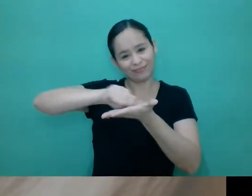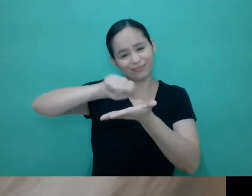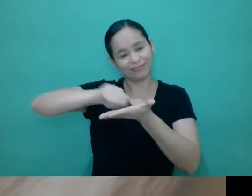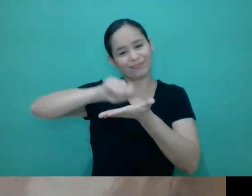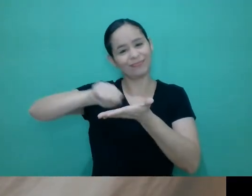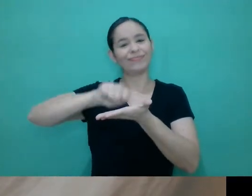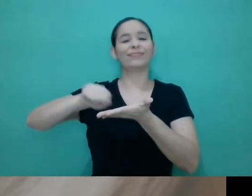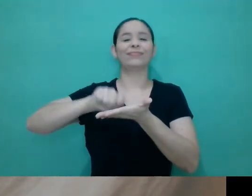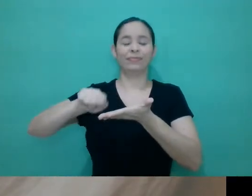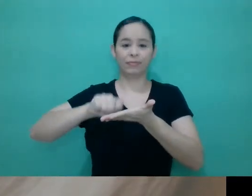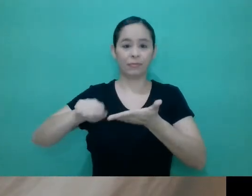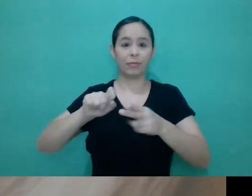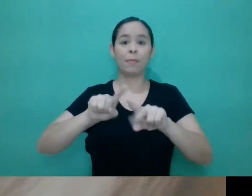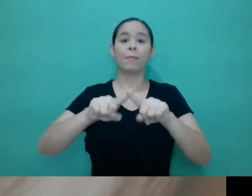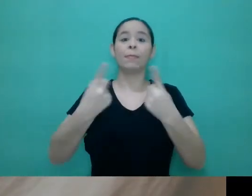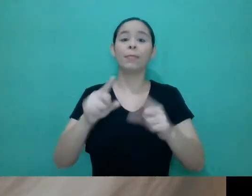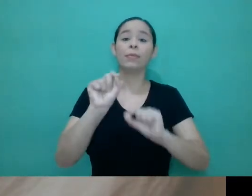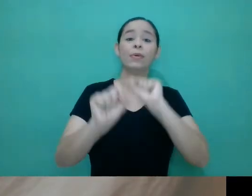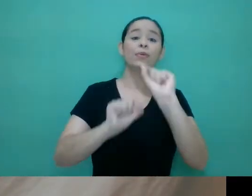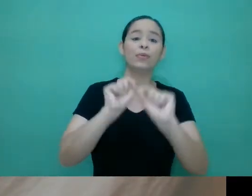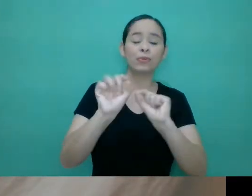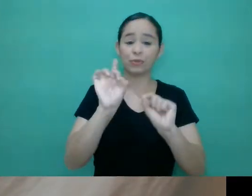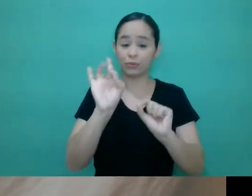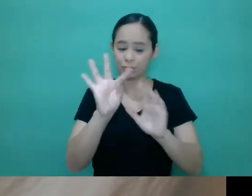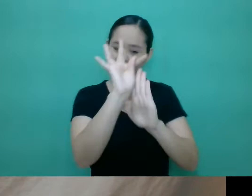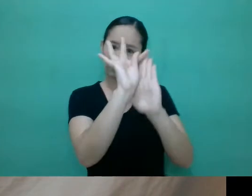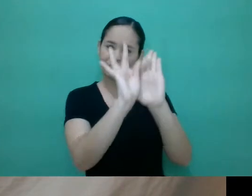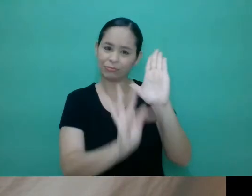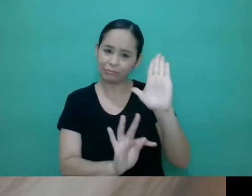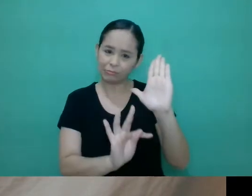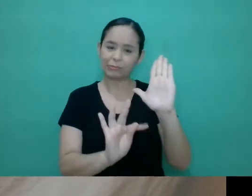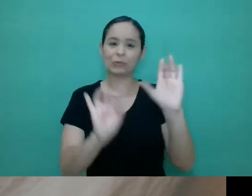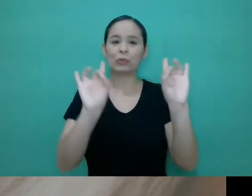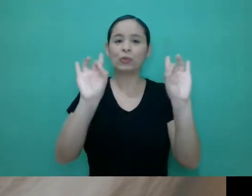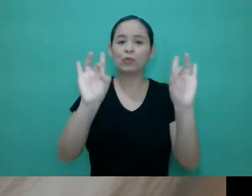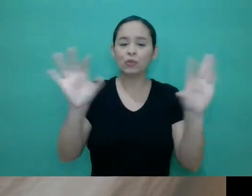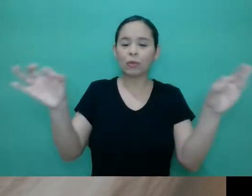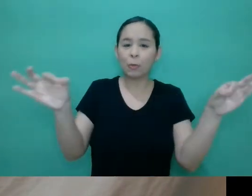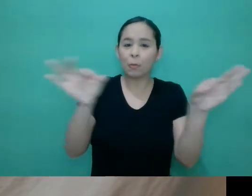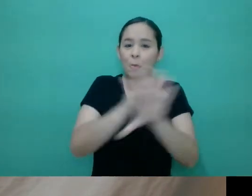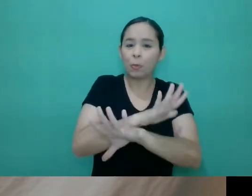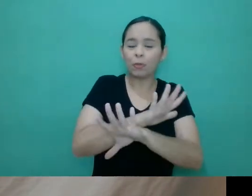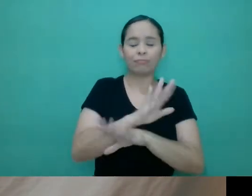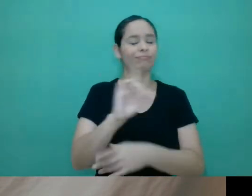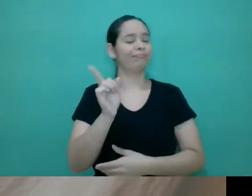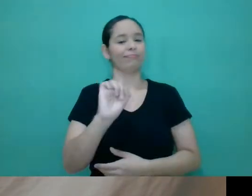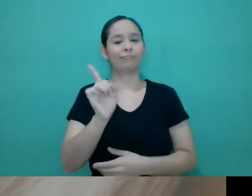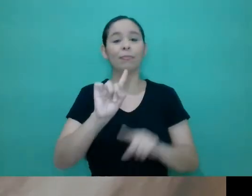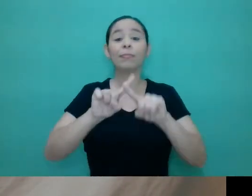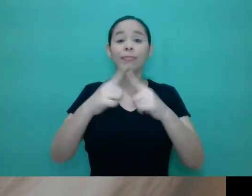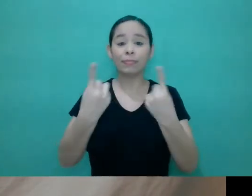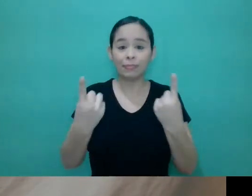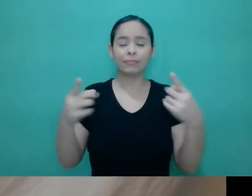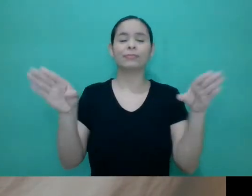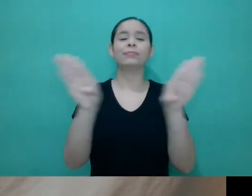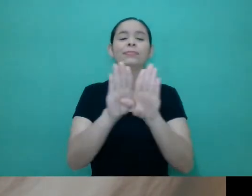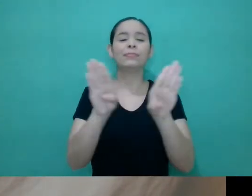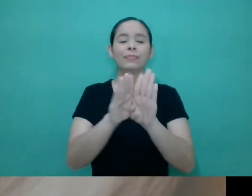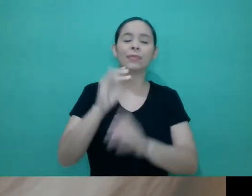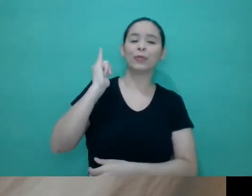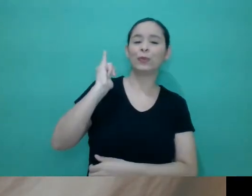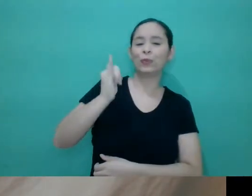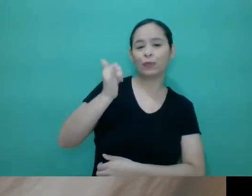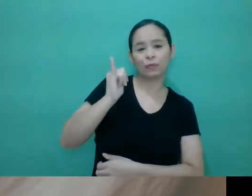né? E não é somente o texto, o ensaio, um reflexo de subjetividade, mas ele é uma forma do